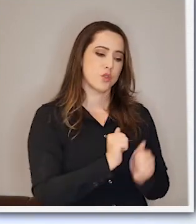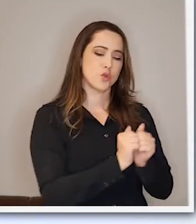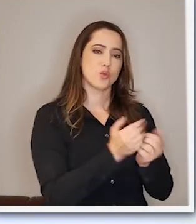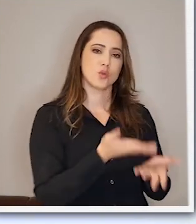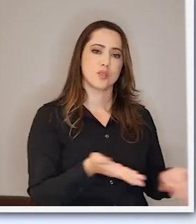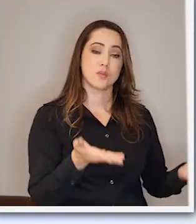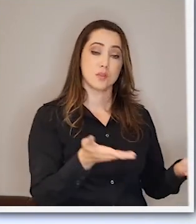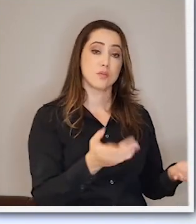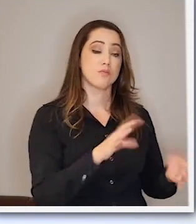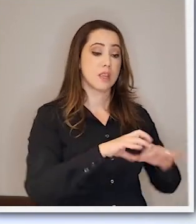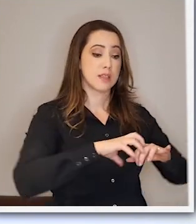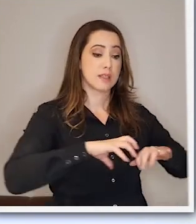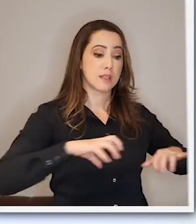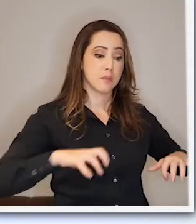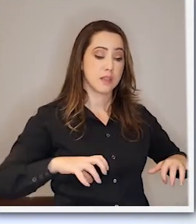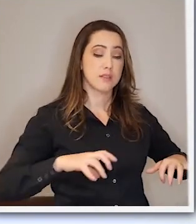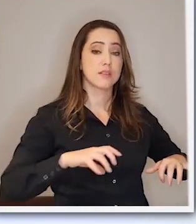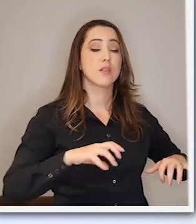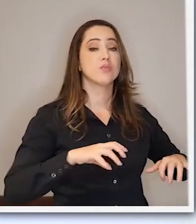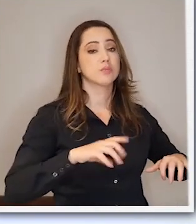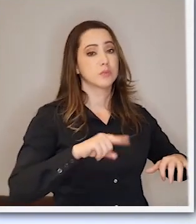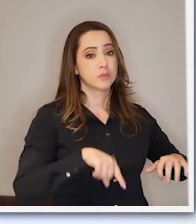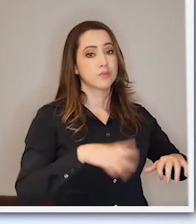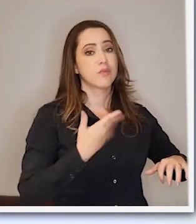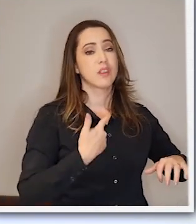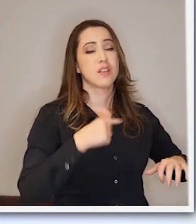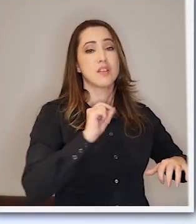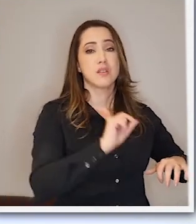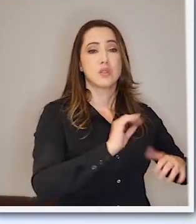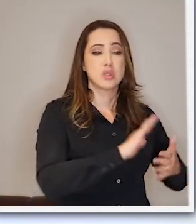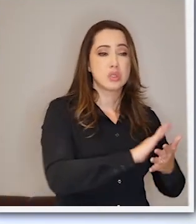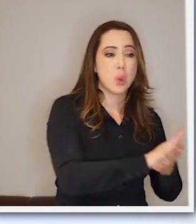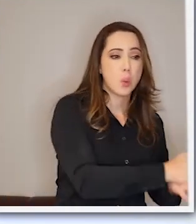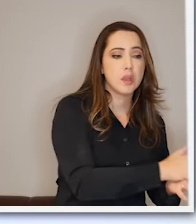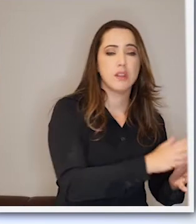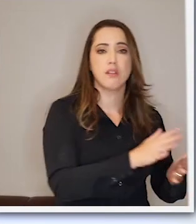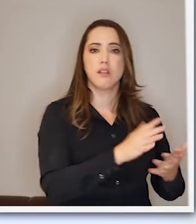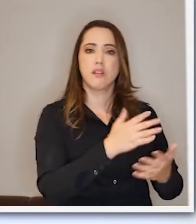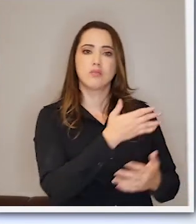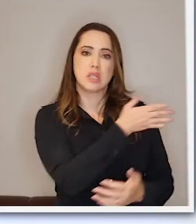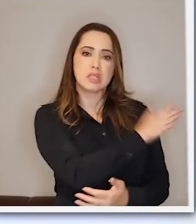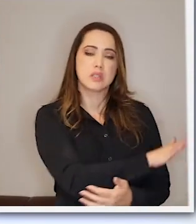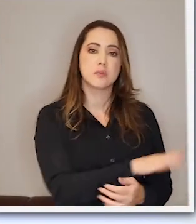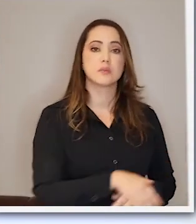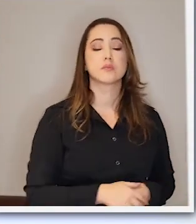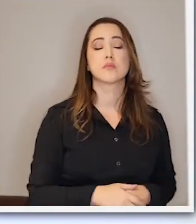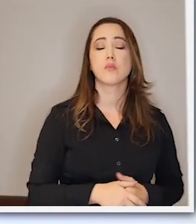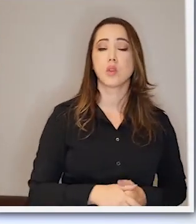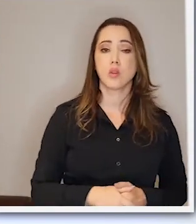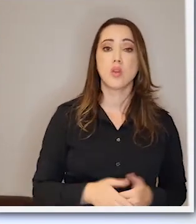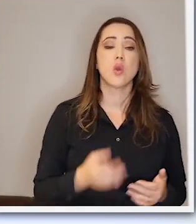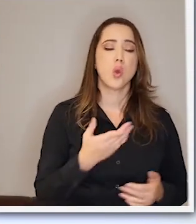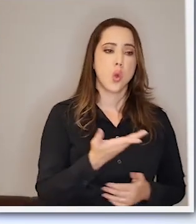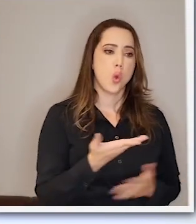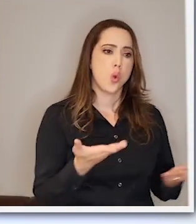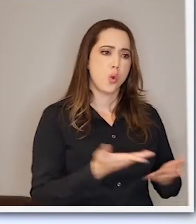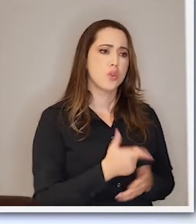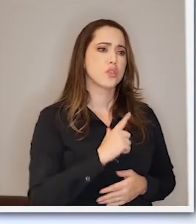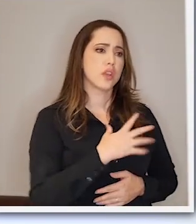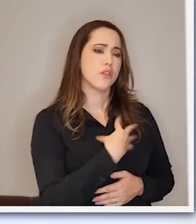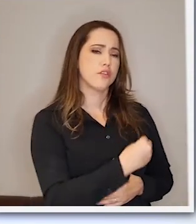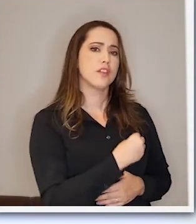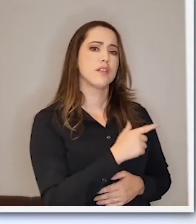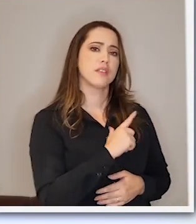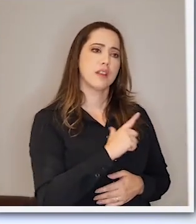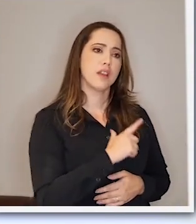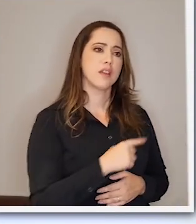surda, cegas ou videntes, você então aprende a lidar com o outro melhor. E essa segregação, essa marginalização e